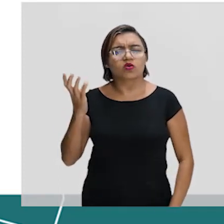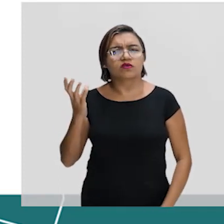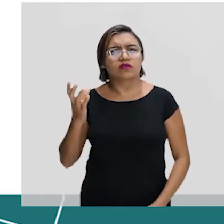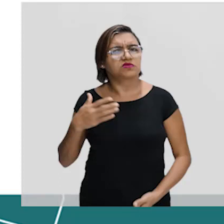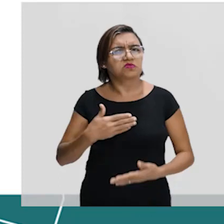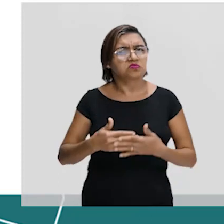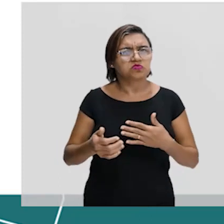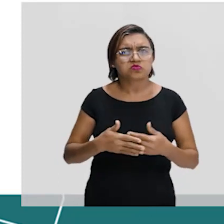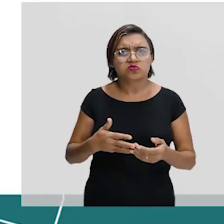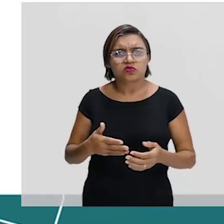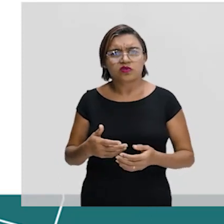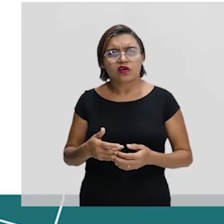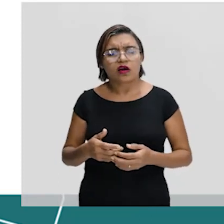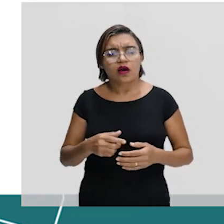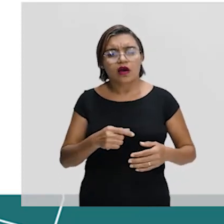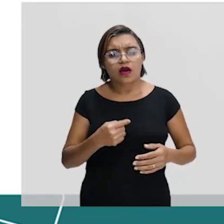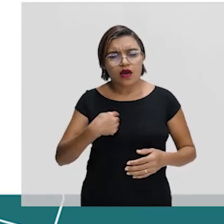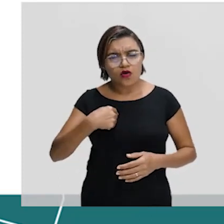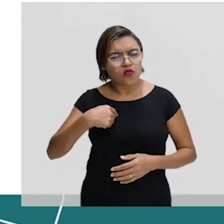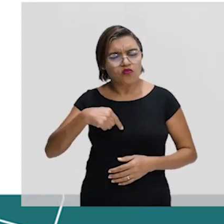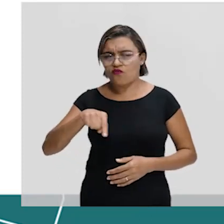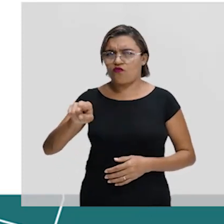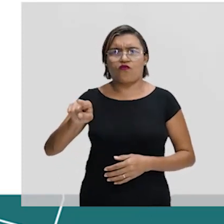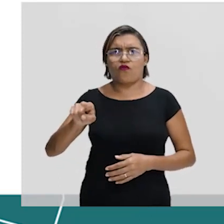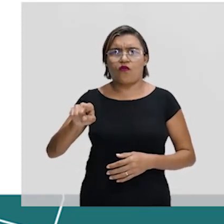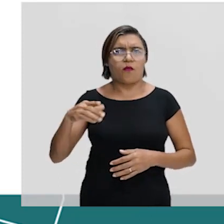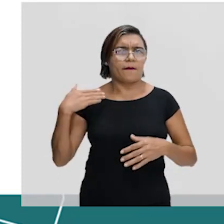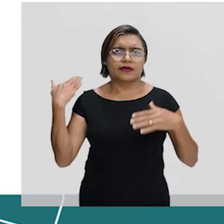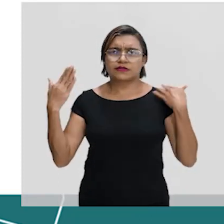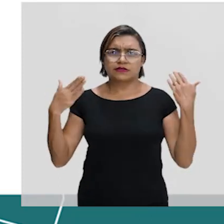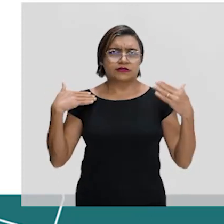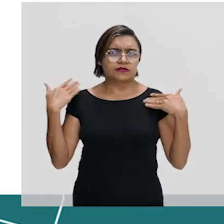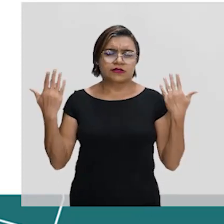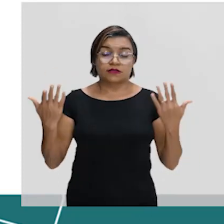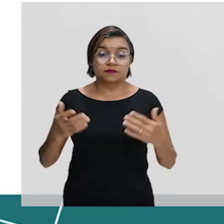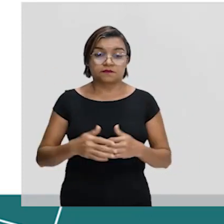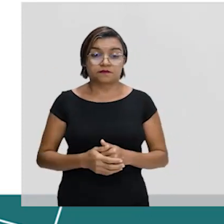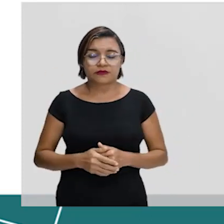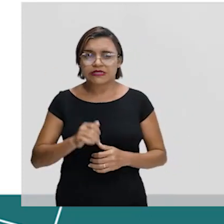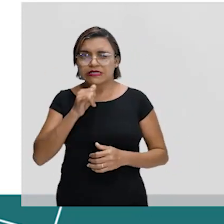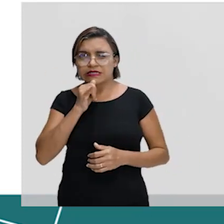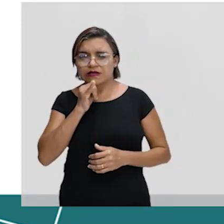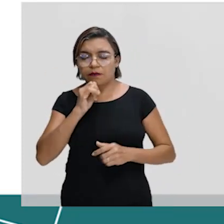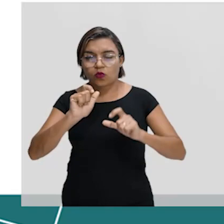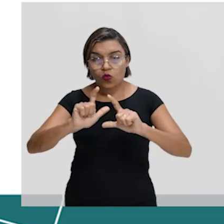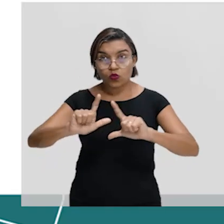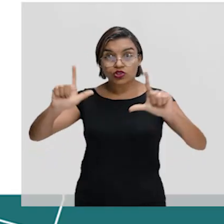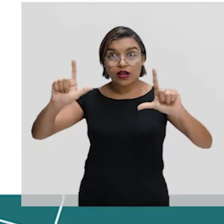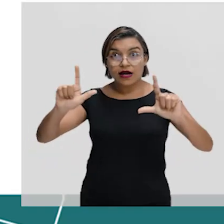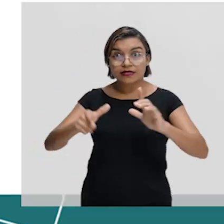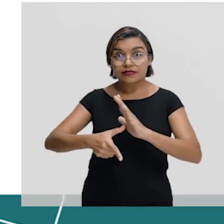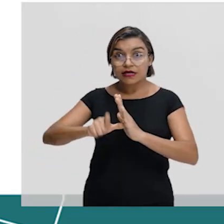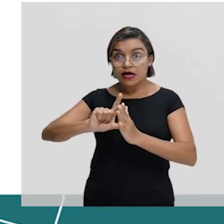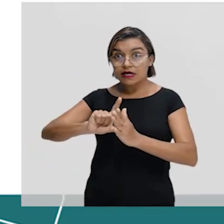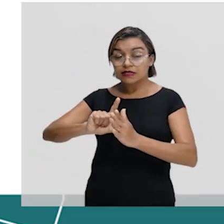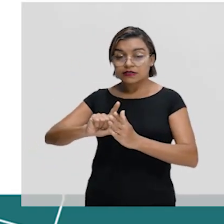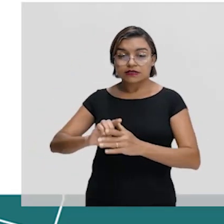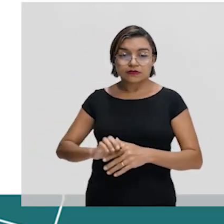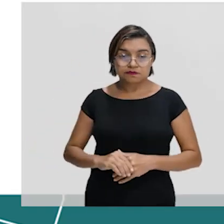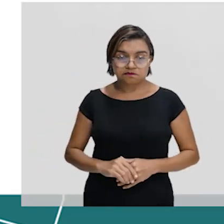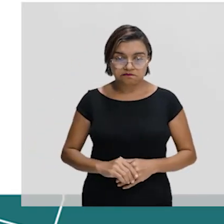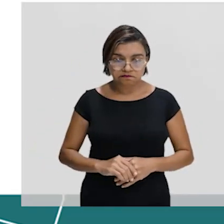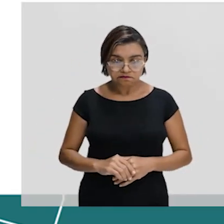Passe lo que passe, não vou a este passeio. Isso aqui nós vimos em um slide anterior, tá? Eu vou até voltar aqui para